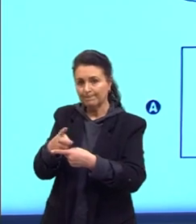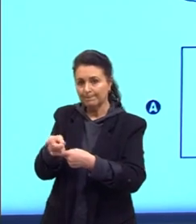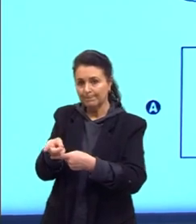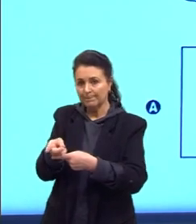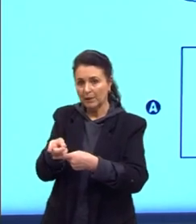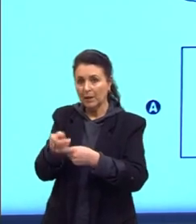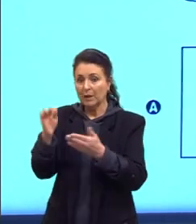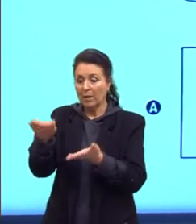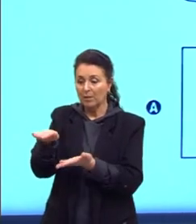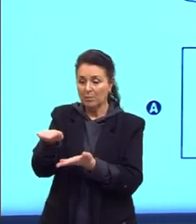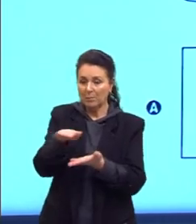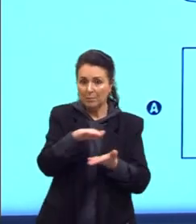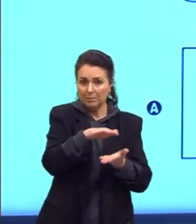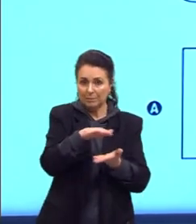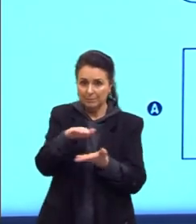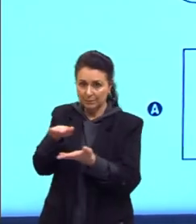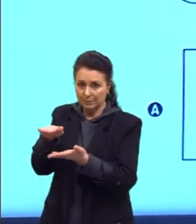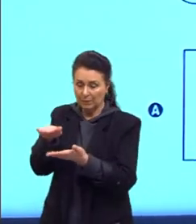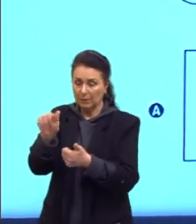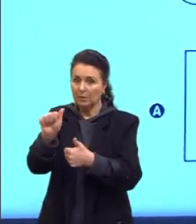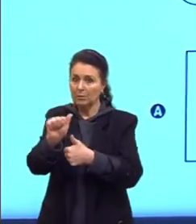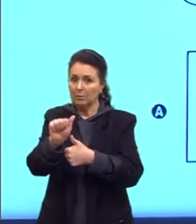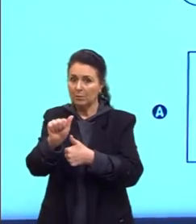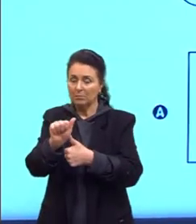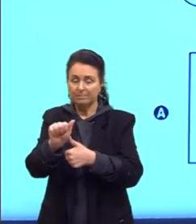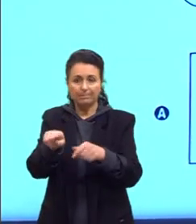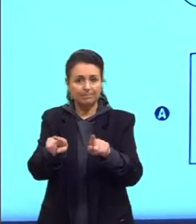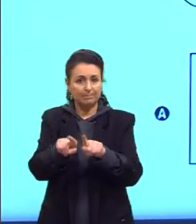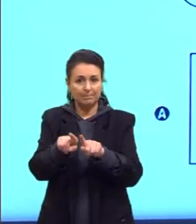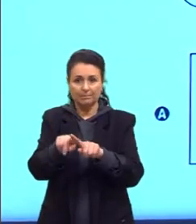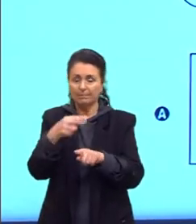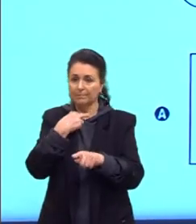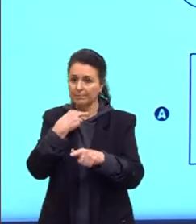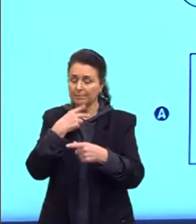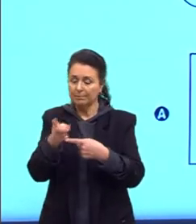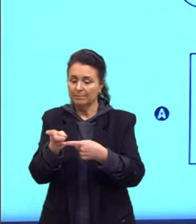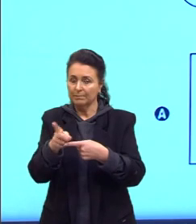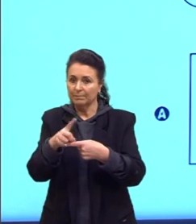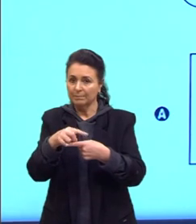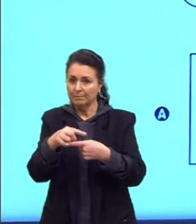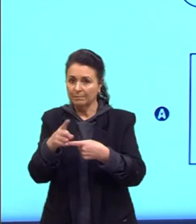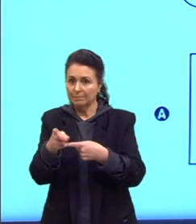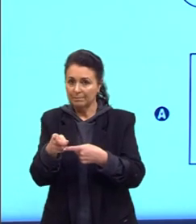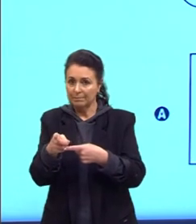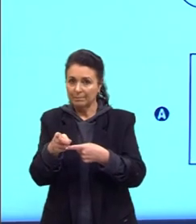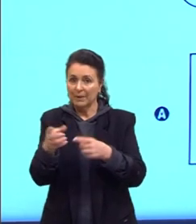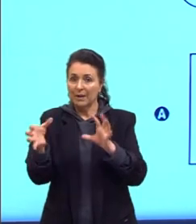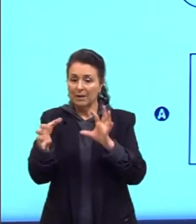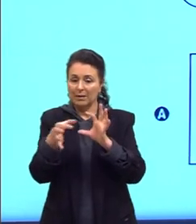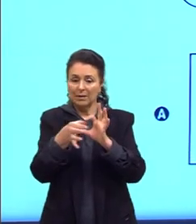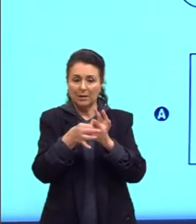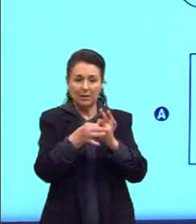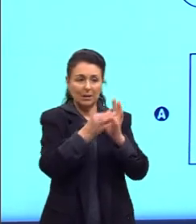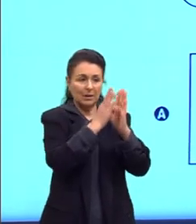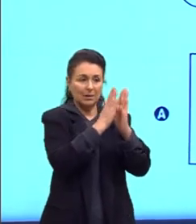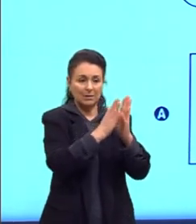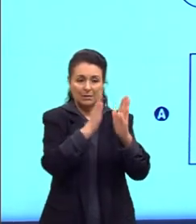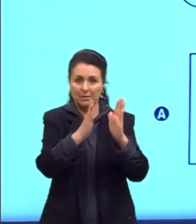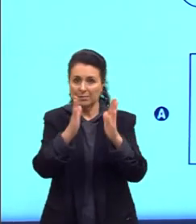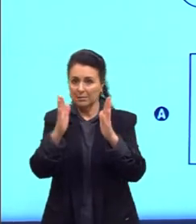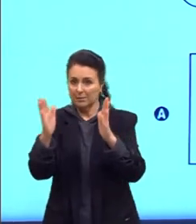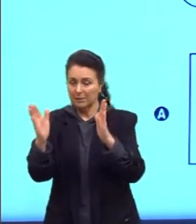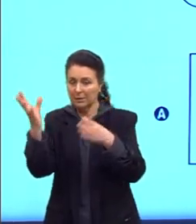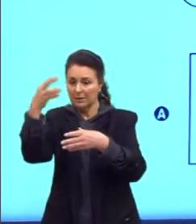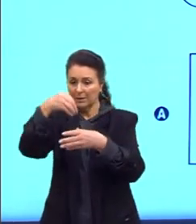paralelo eu vejo que aqui na letra a ela também não é possível porque eu vou um time atrás ele tá ligado em série olha está